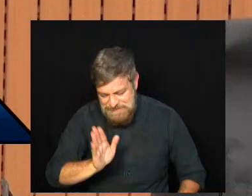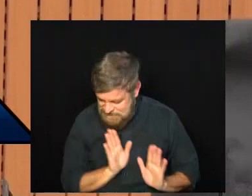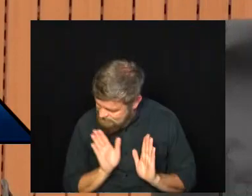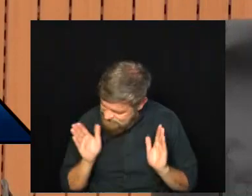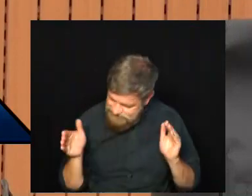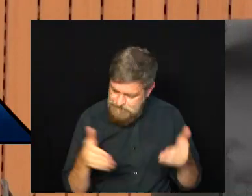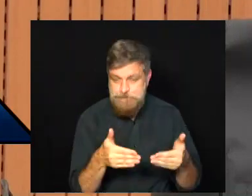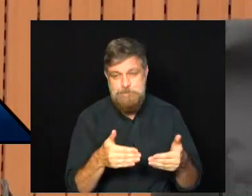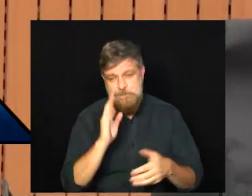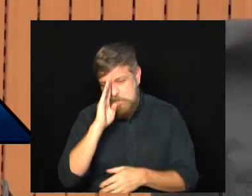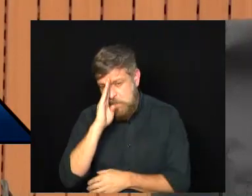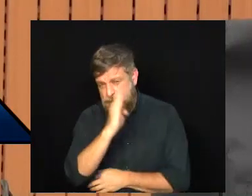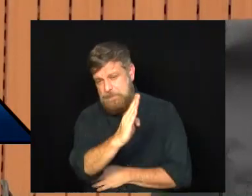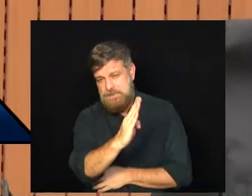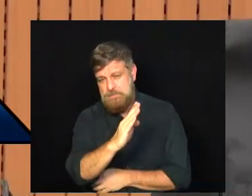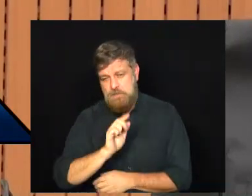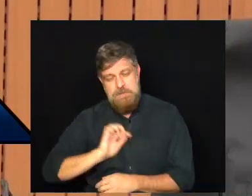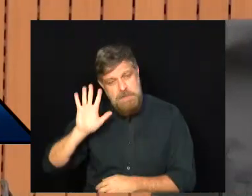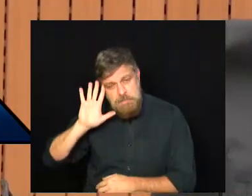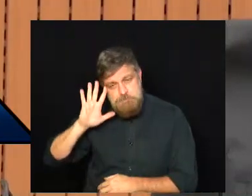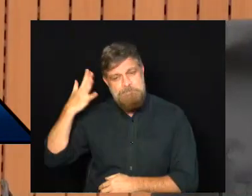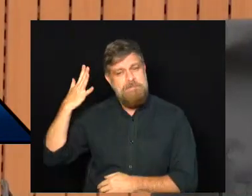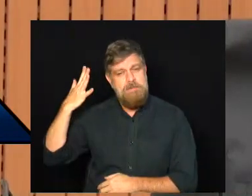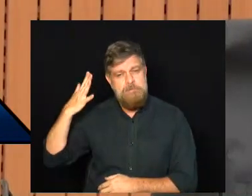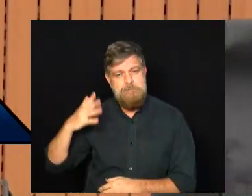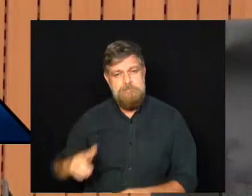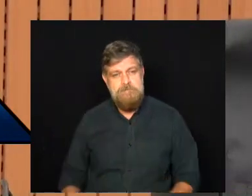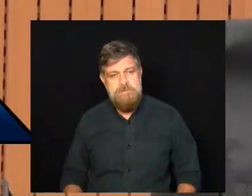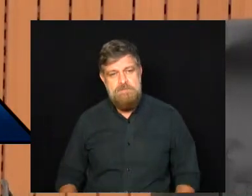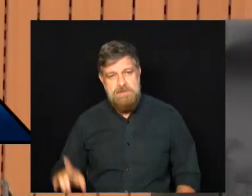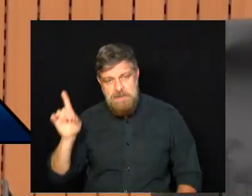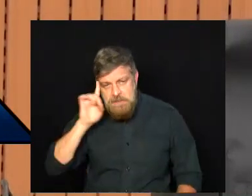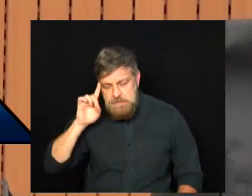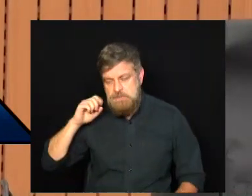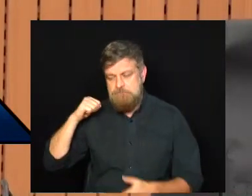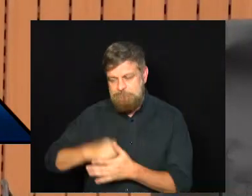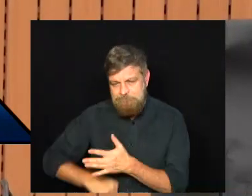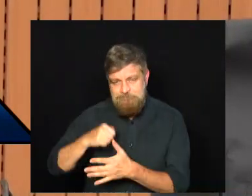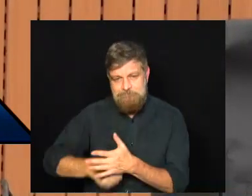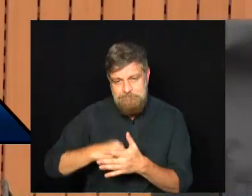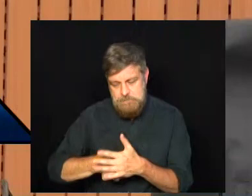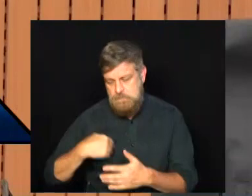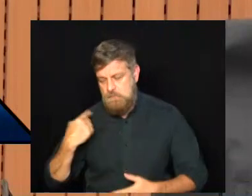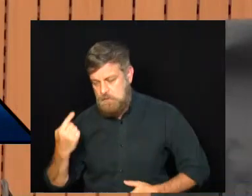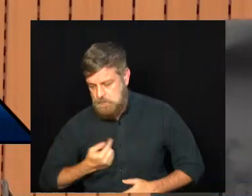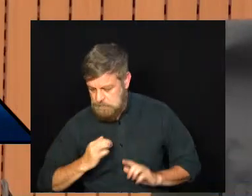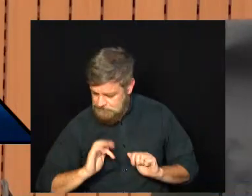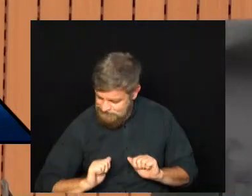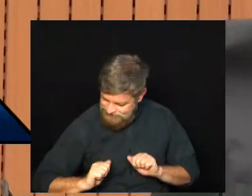que tem que se tornar uma realidade isso, e a cada dia nós iremos nos debruçar e